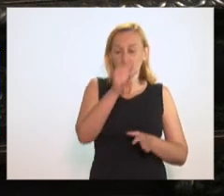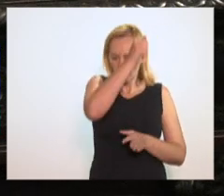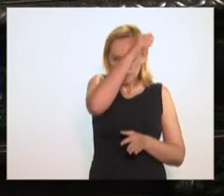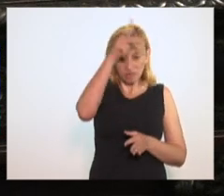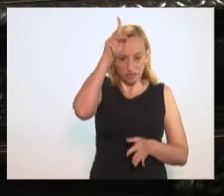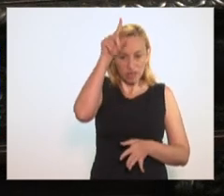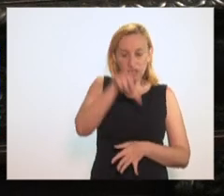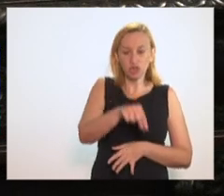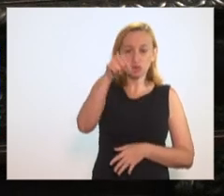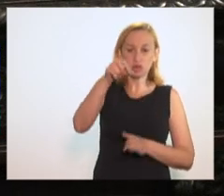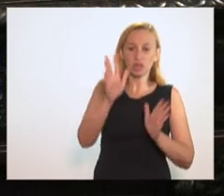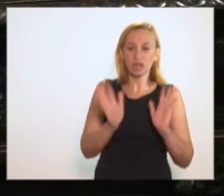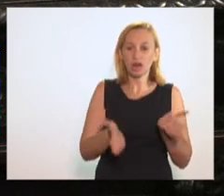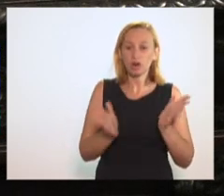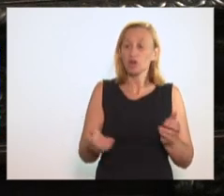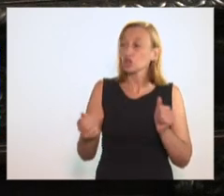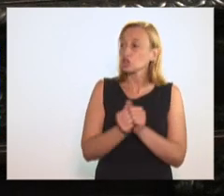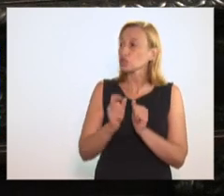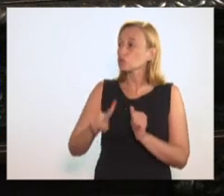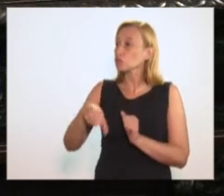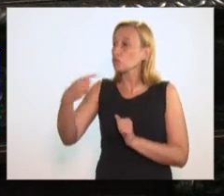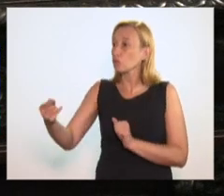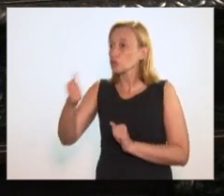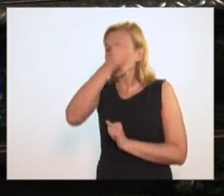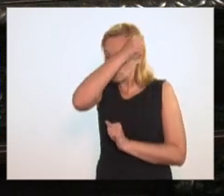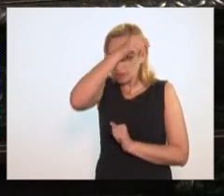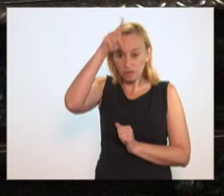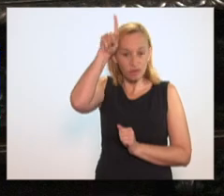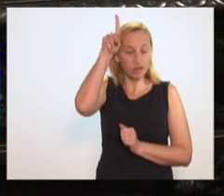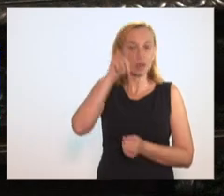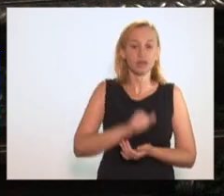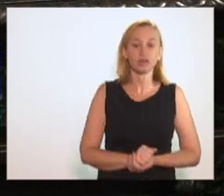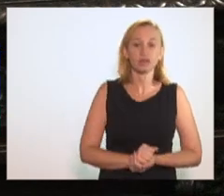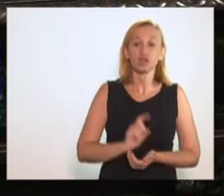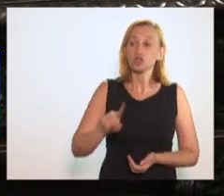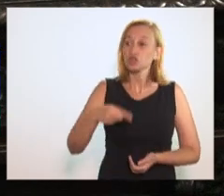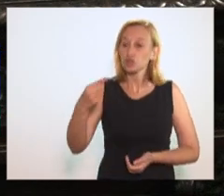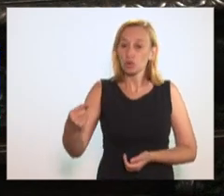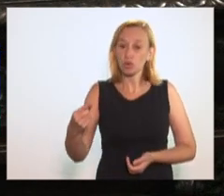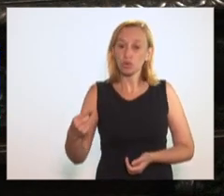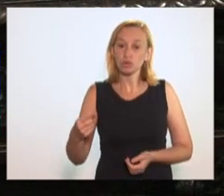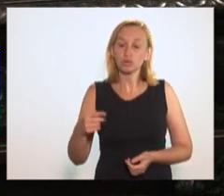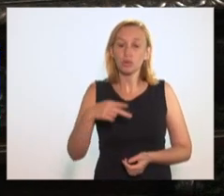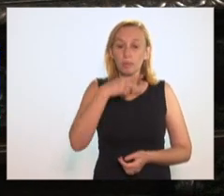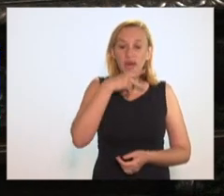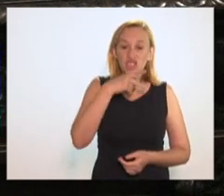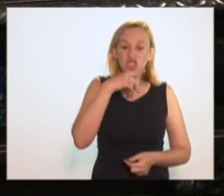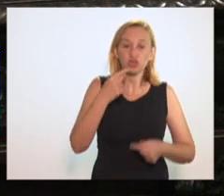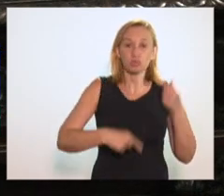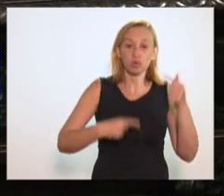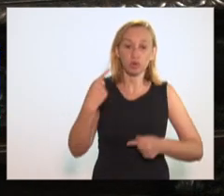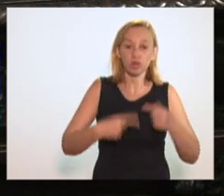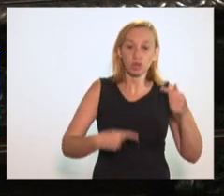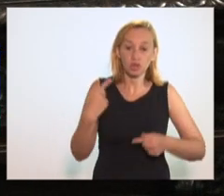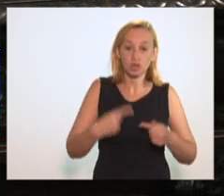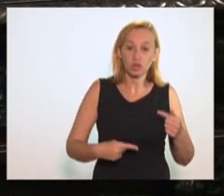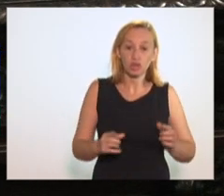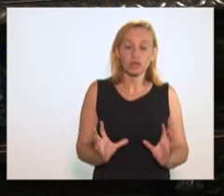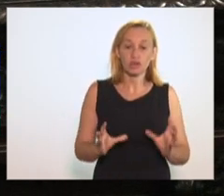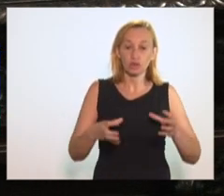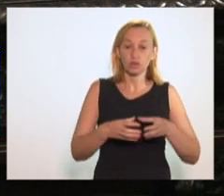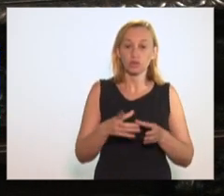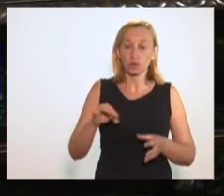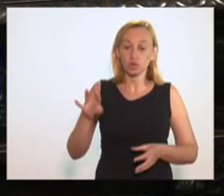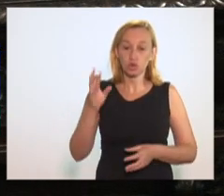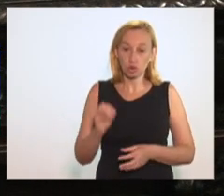agora, que se junta com outros prefeitos de outros partidos políticos e fazem um consórcio em